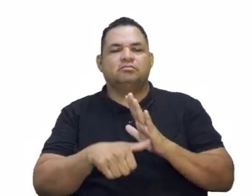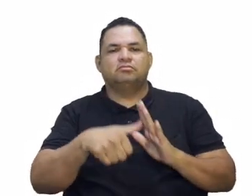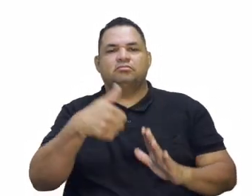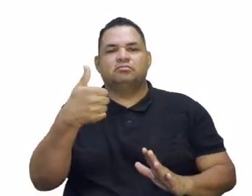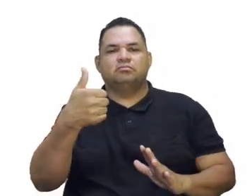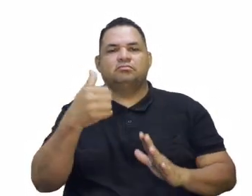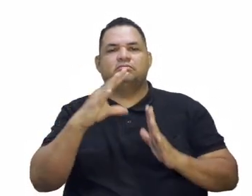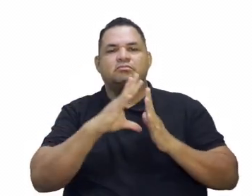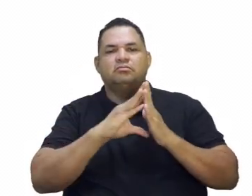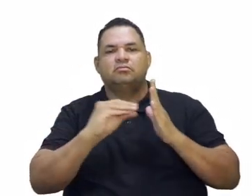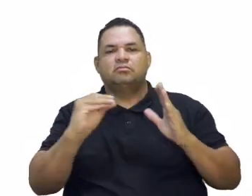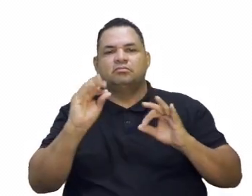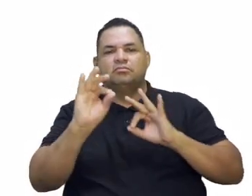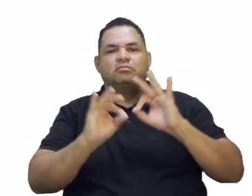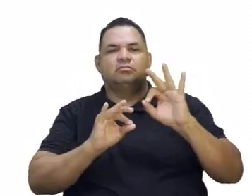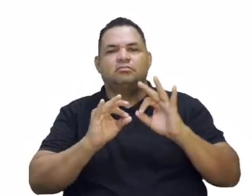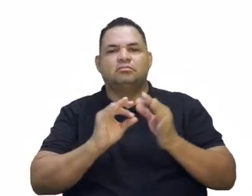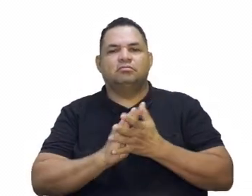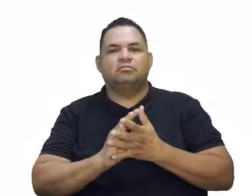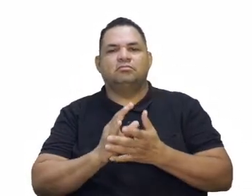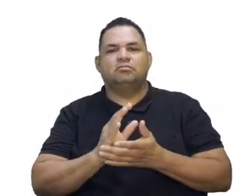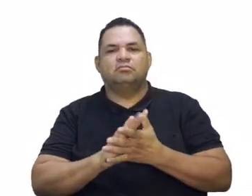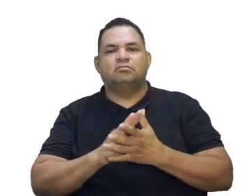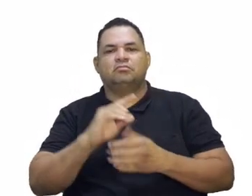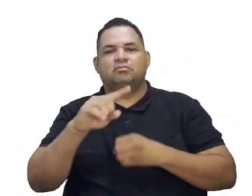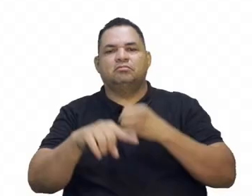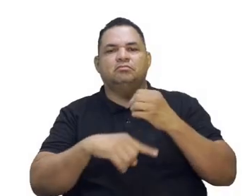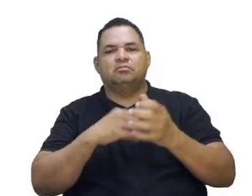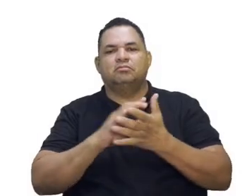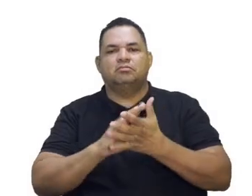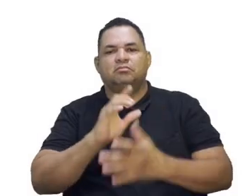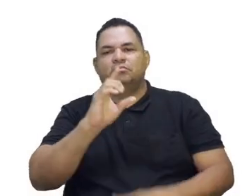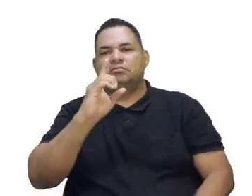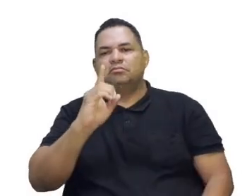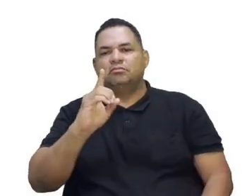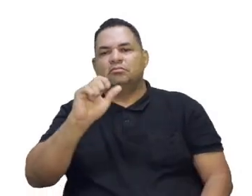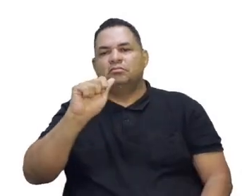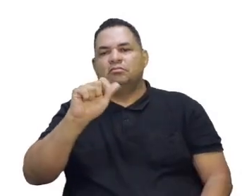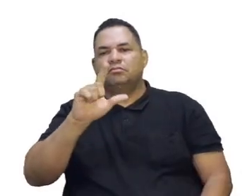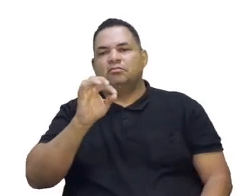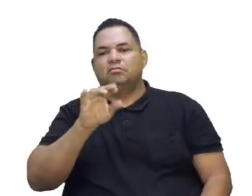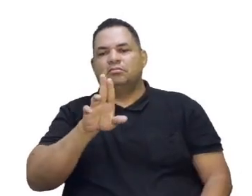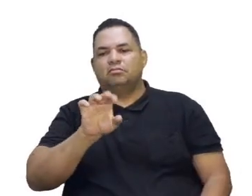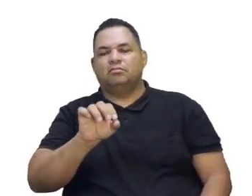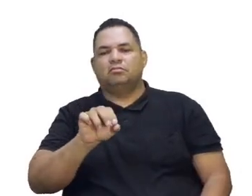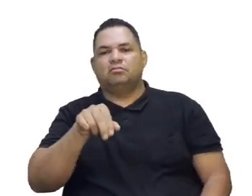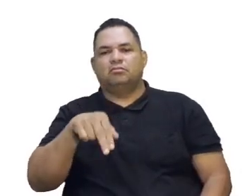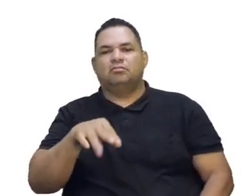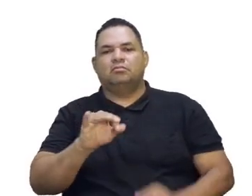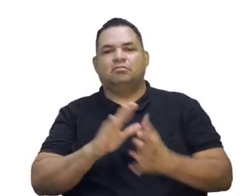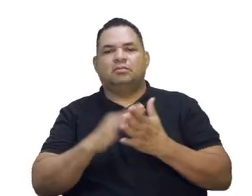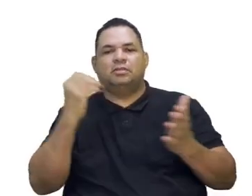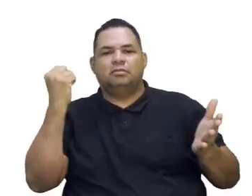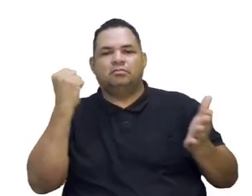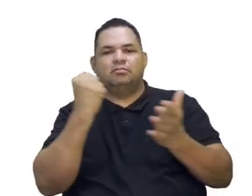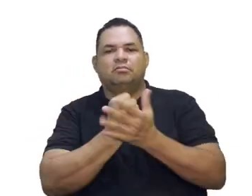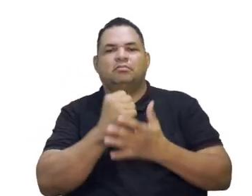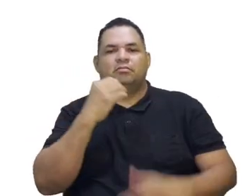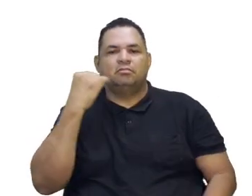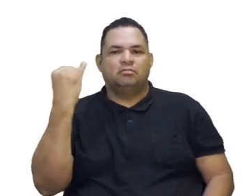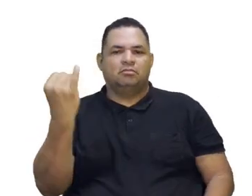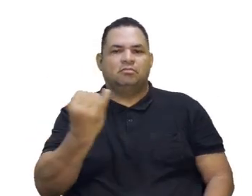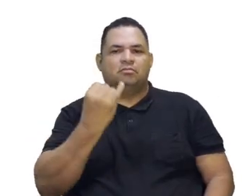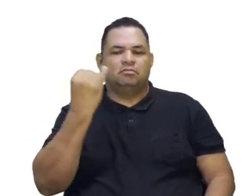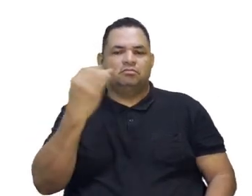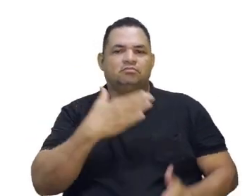dos primeiros modelos, que é o modelo atômico de Dalton. Dalton foi assim um marco importantíssimo, porque